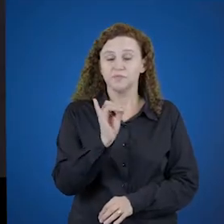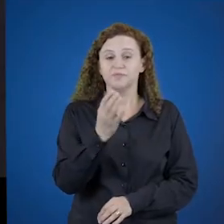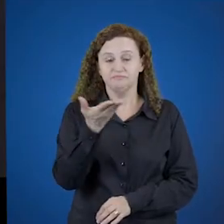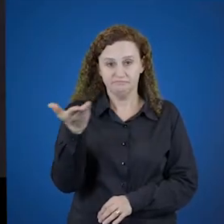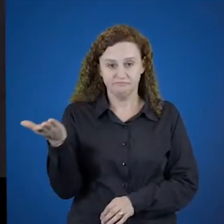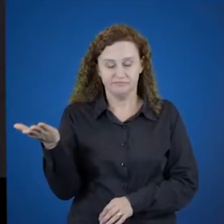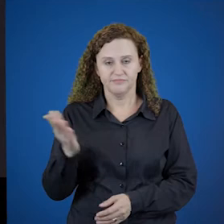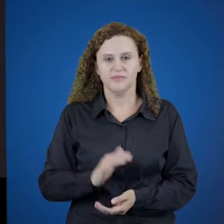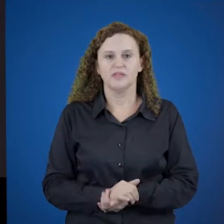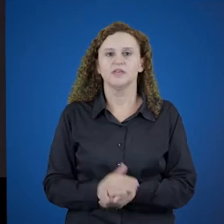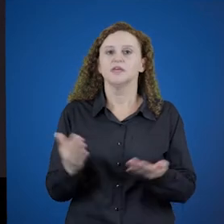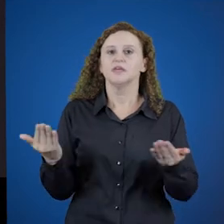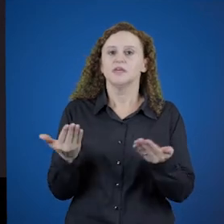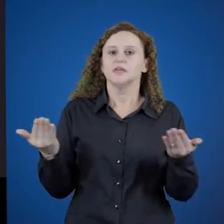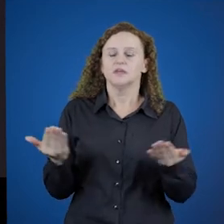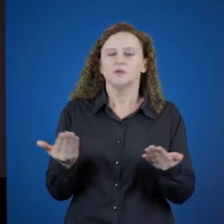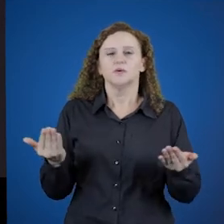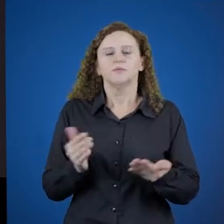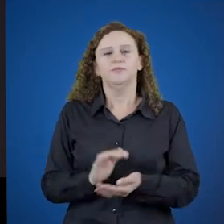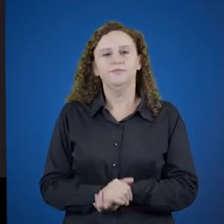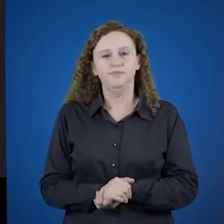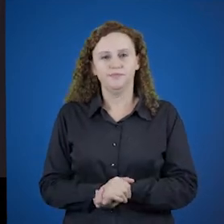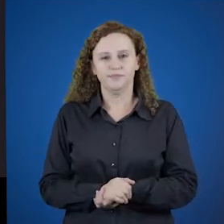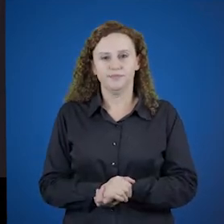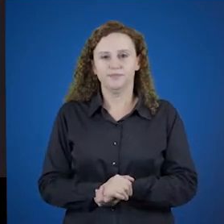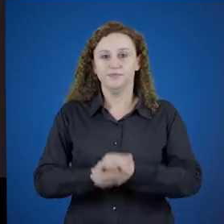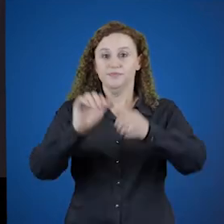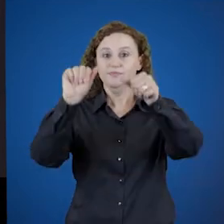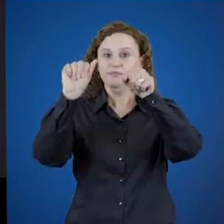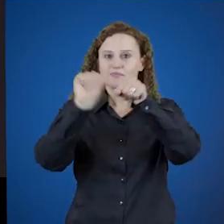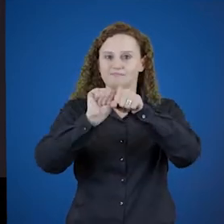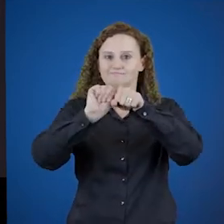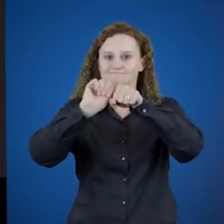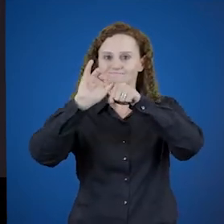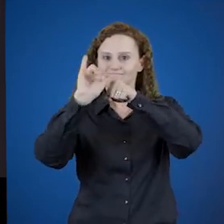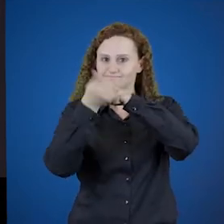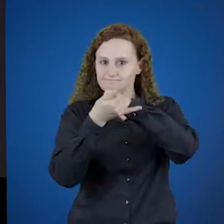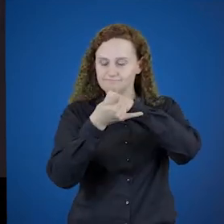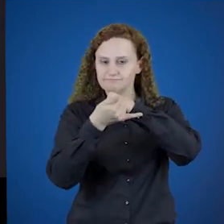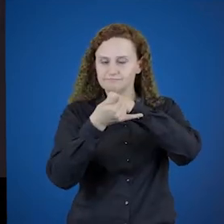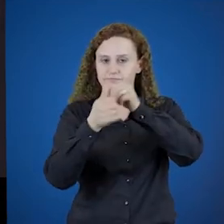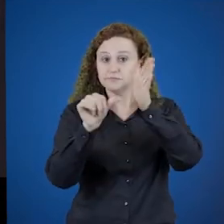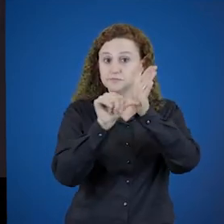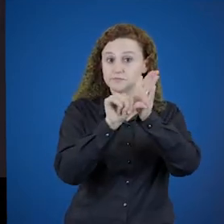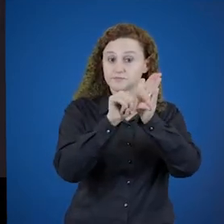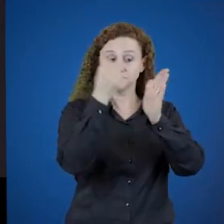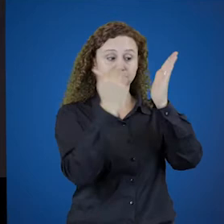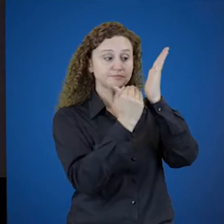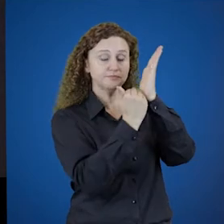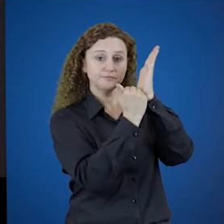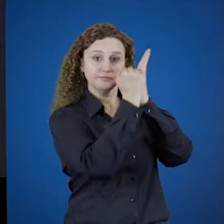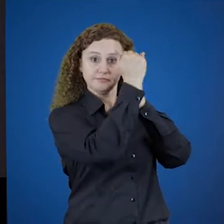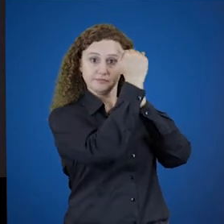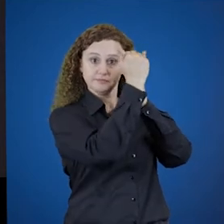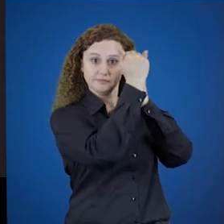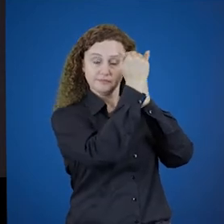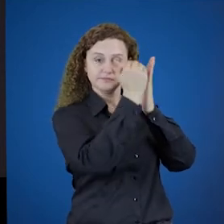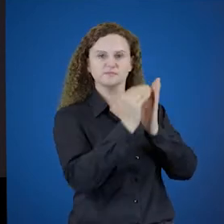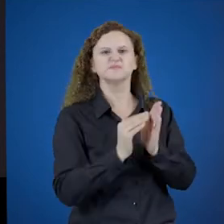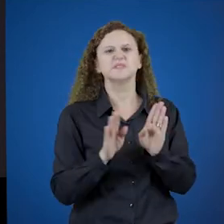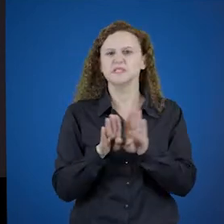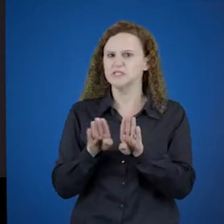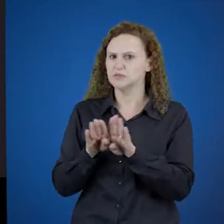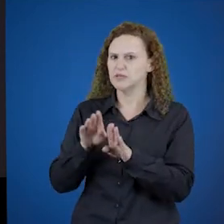Olá pessoal hoje nós vamos tratar dos adjetivos de primeira classe e